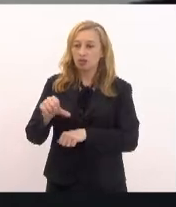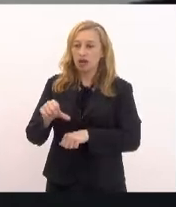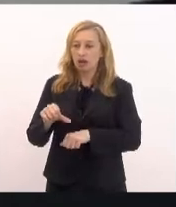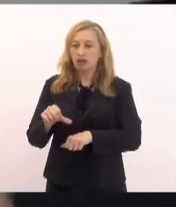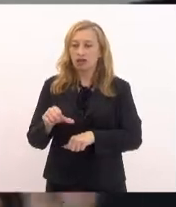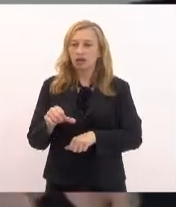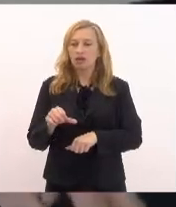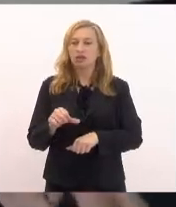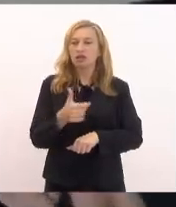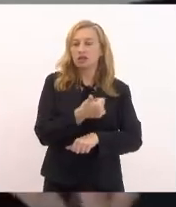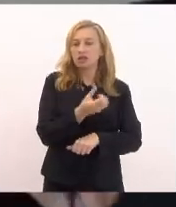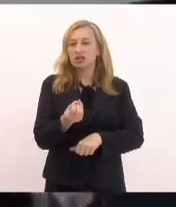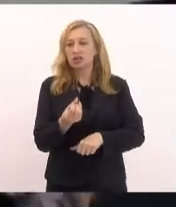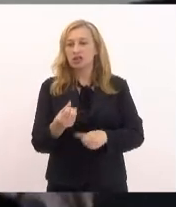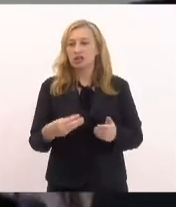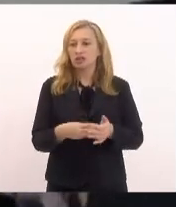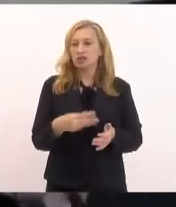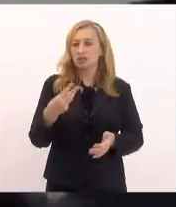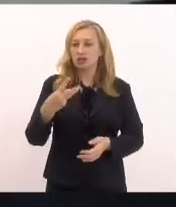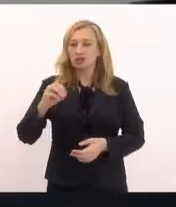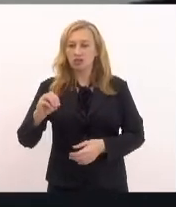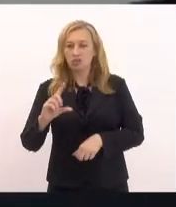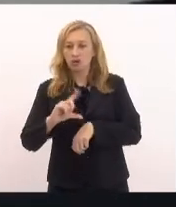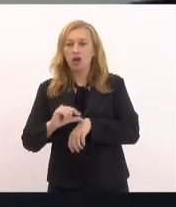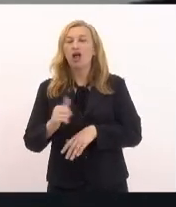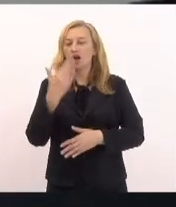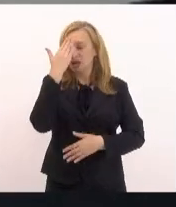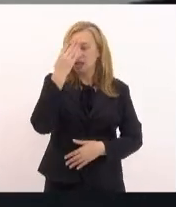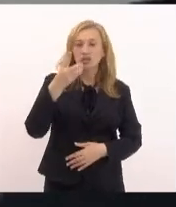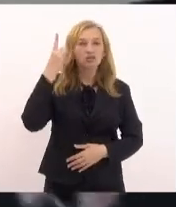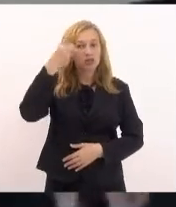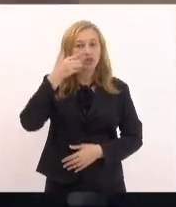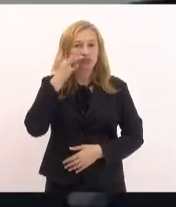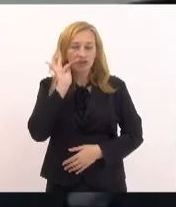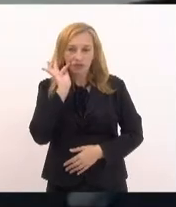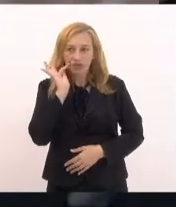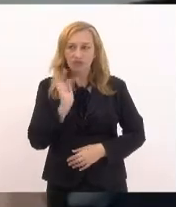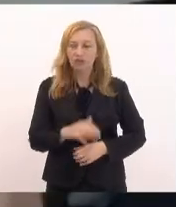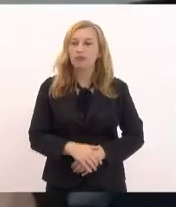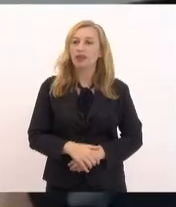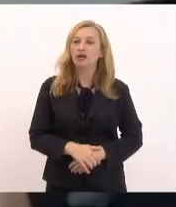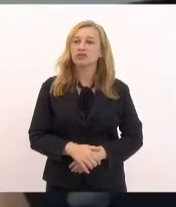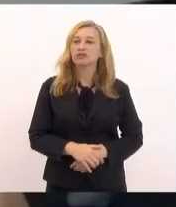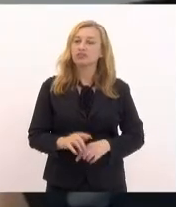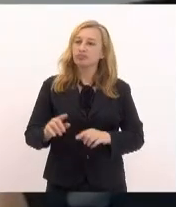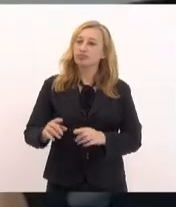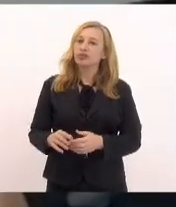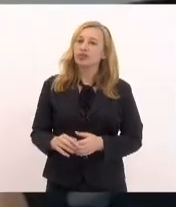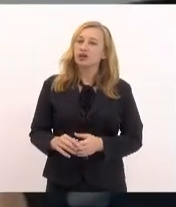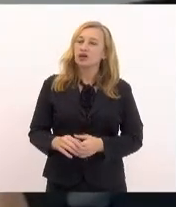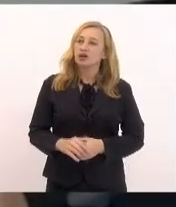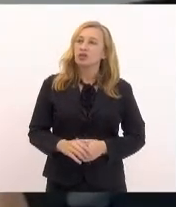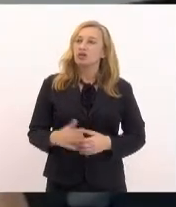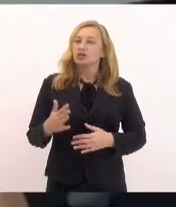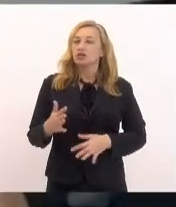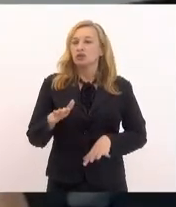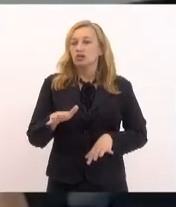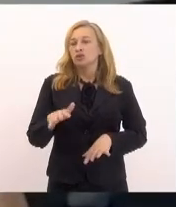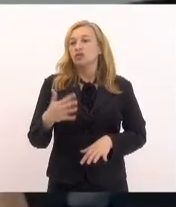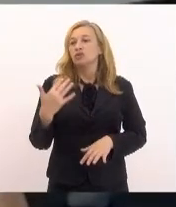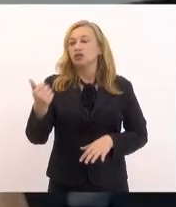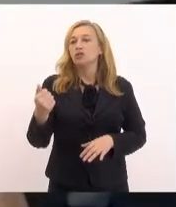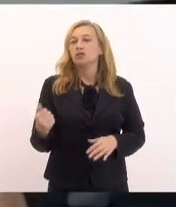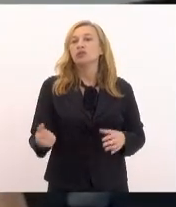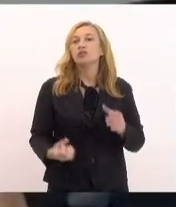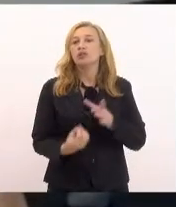Portanto, faço aqui essa manifestação, agradeço ao deputado Flávio Serafini, né, que nos provocou aqui para a produção desse